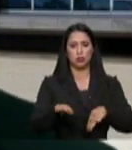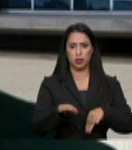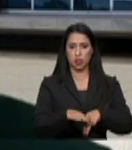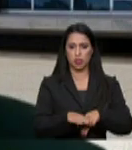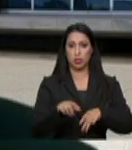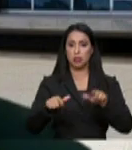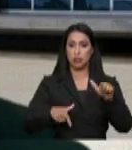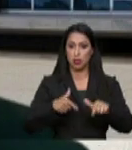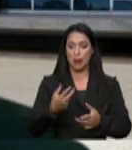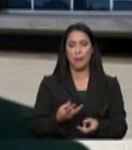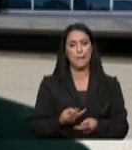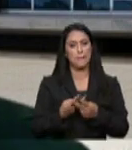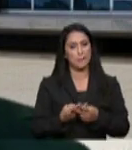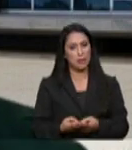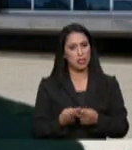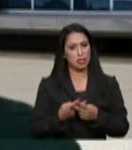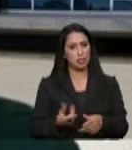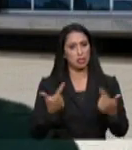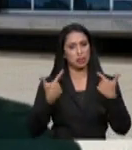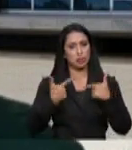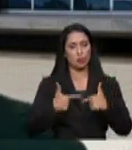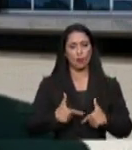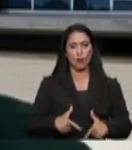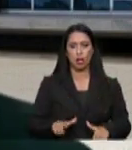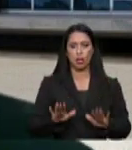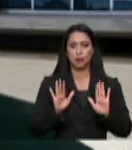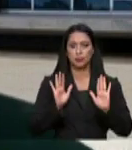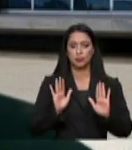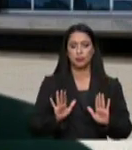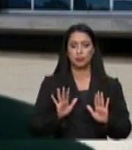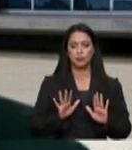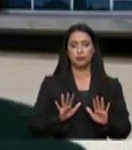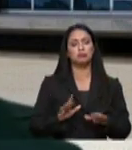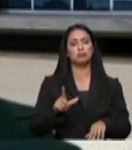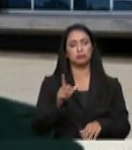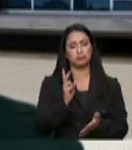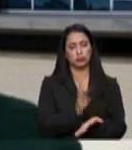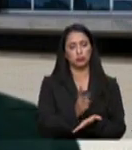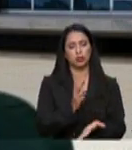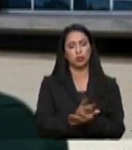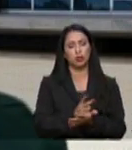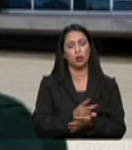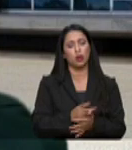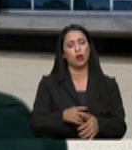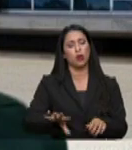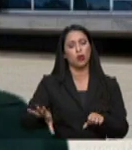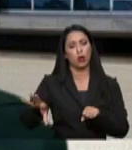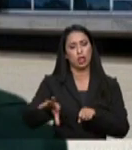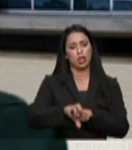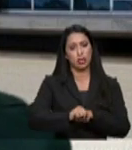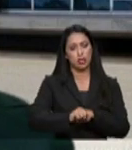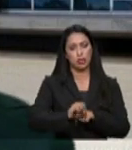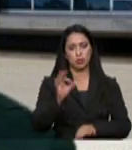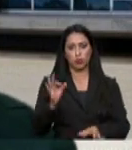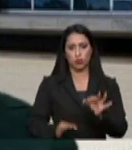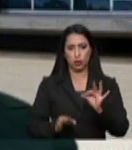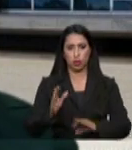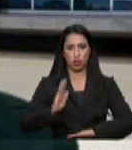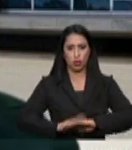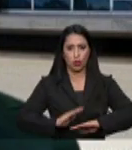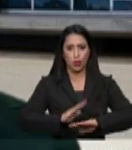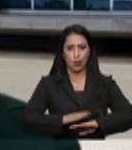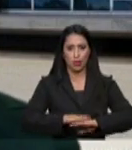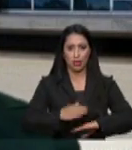com toda a paciência e parcimônia afora o seu conhecimento jurídico e a sua competência não é